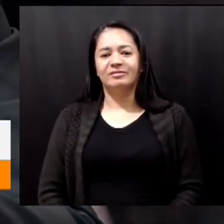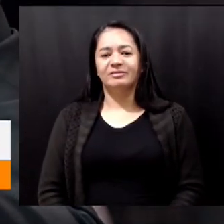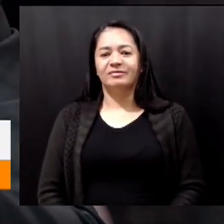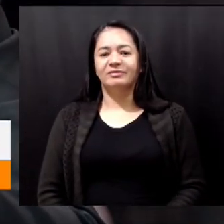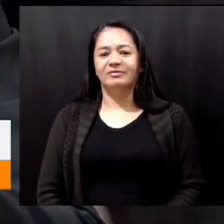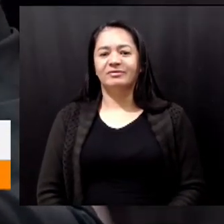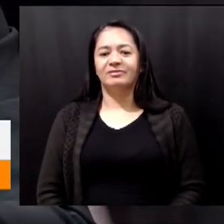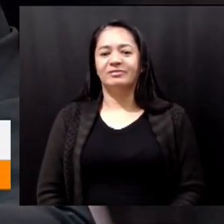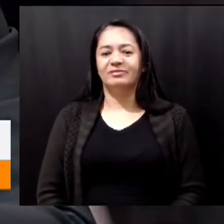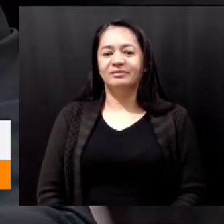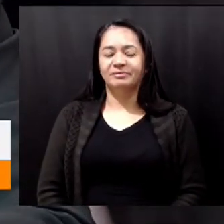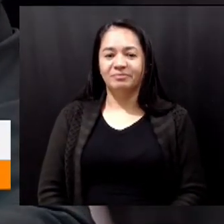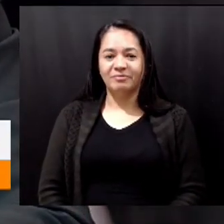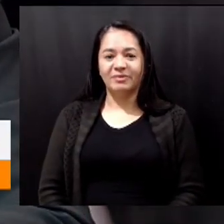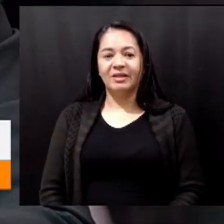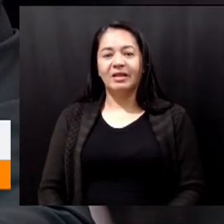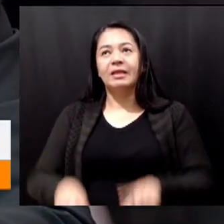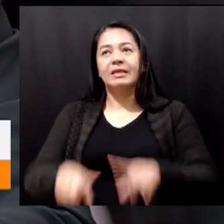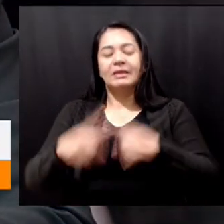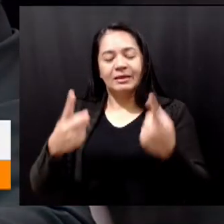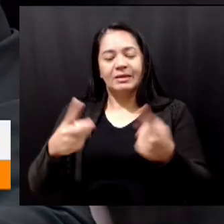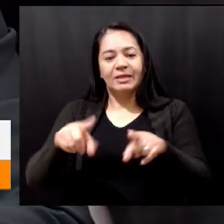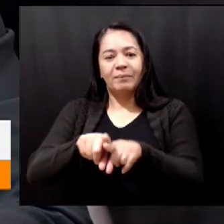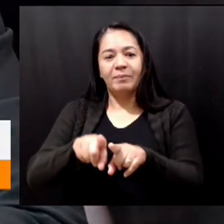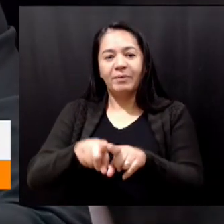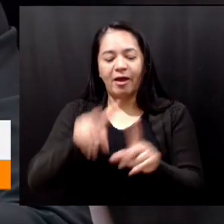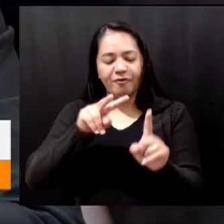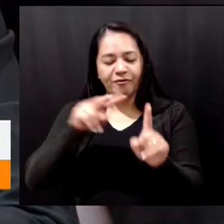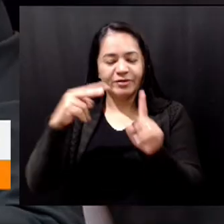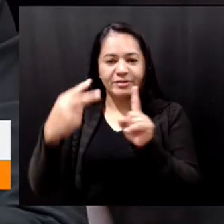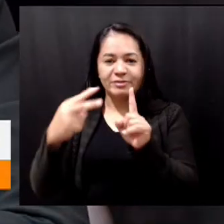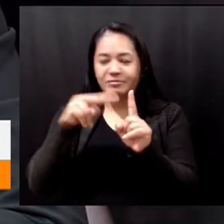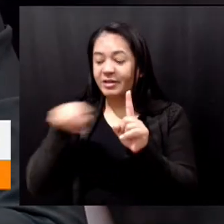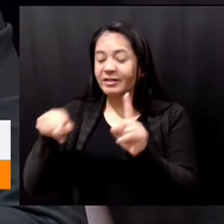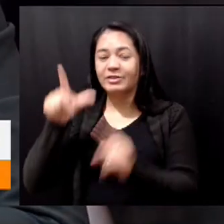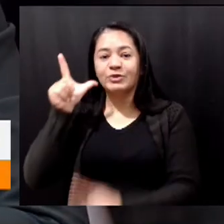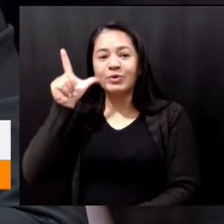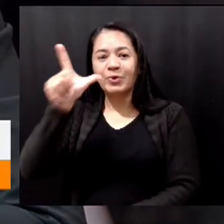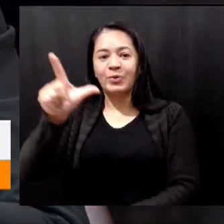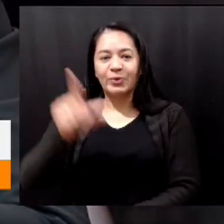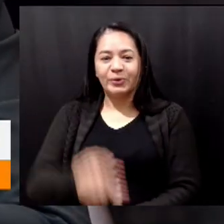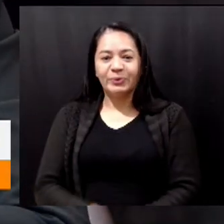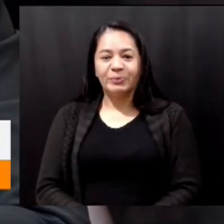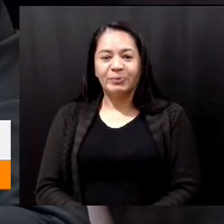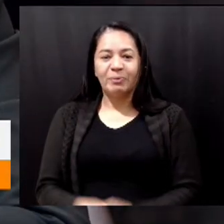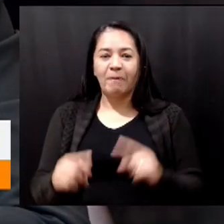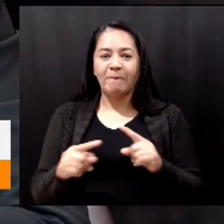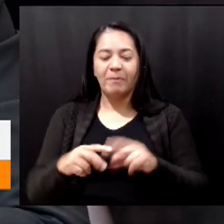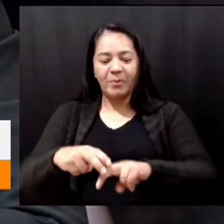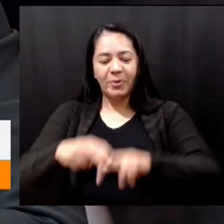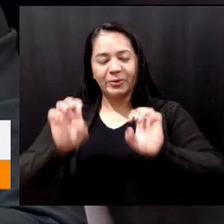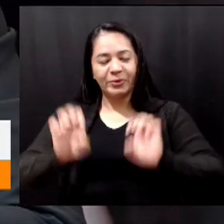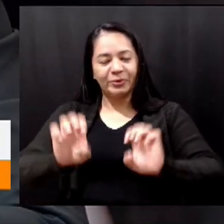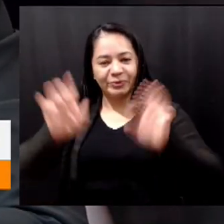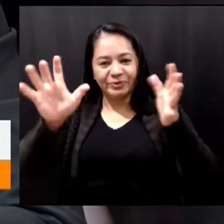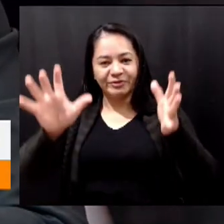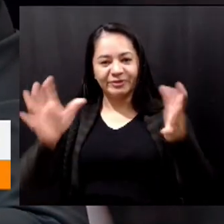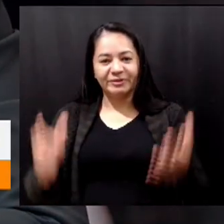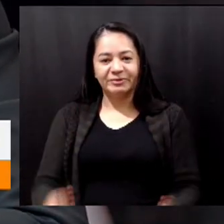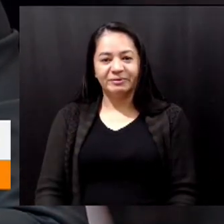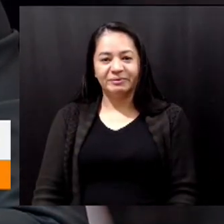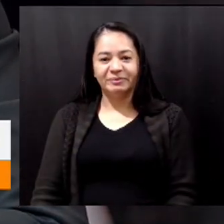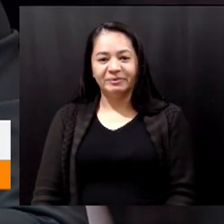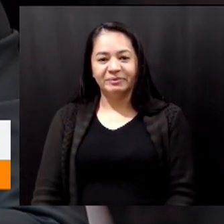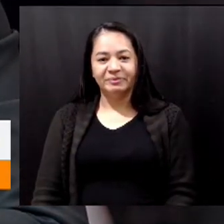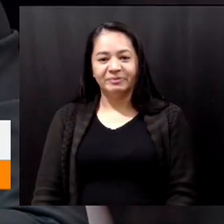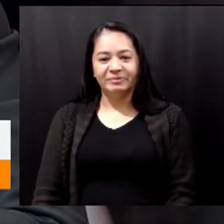Inclusive essa visibilidade que eles conseguiram, né, com esse evento. E aí cai